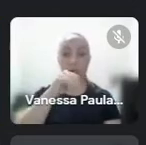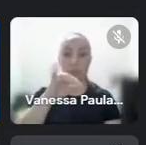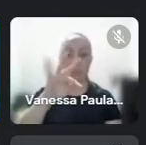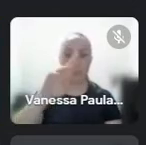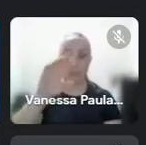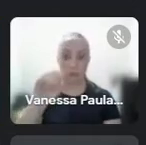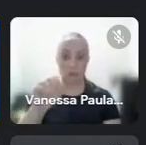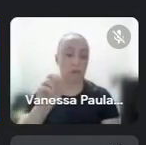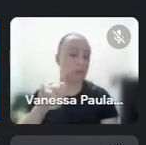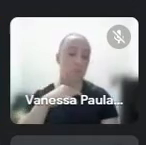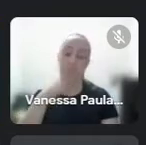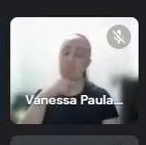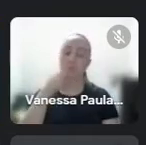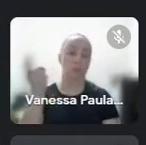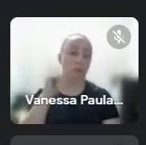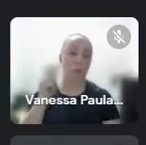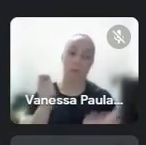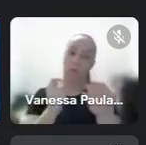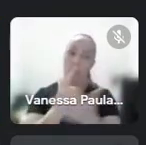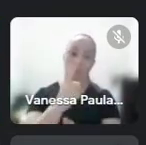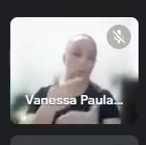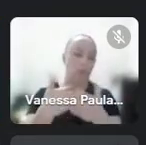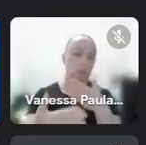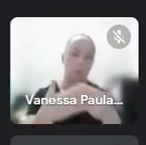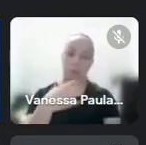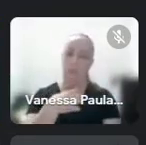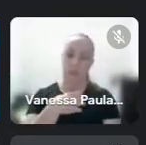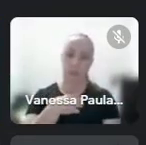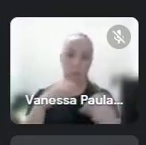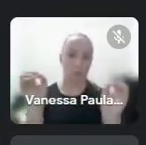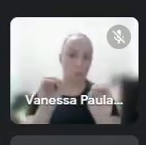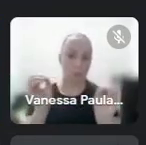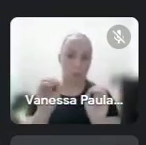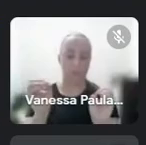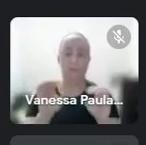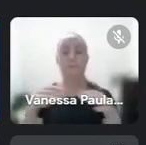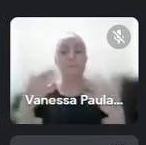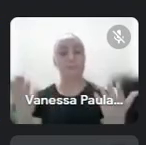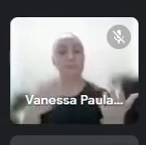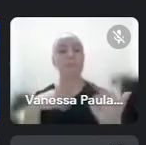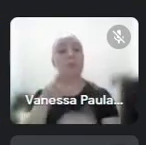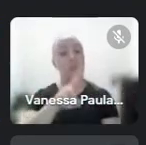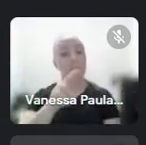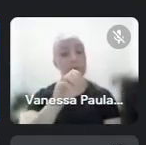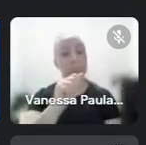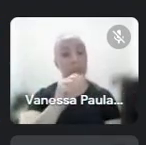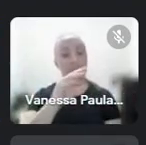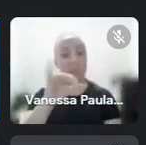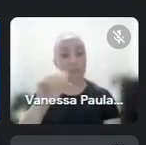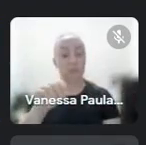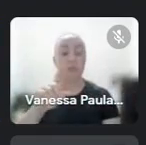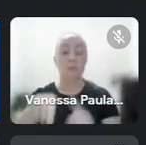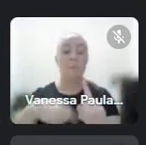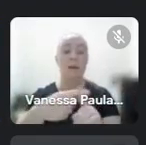conseguir comprar ácido nítrico assim, de qualquer forma. Então, a gente vai usar o ácido nítrico mais o peróxido,